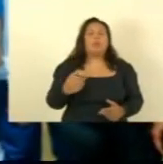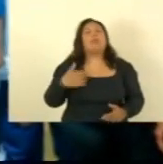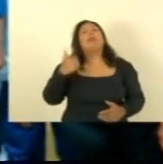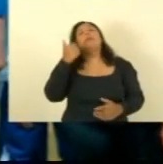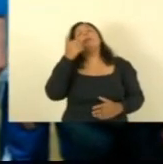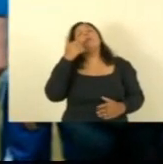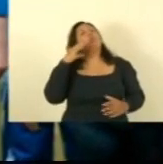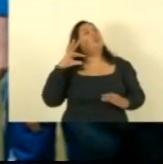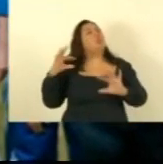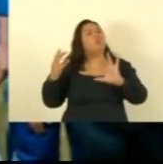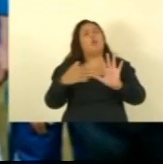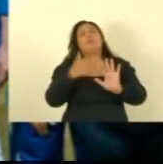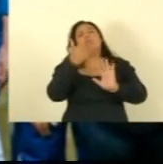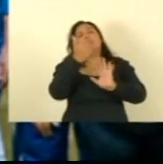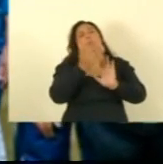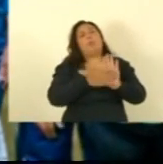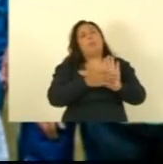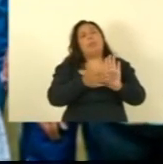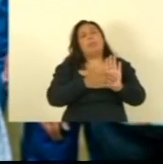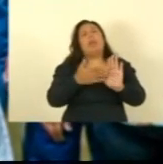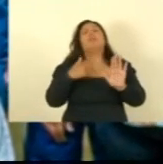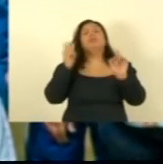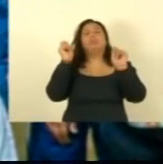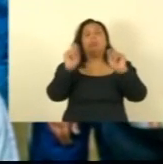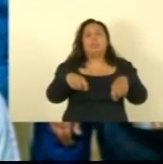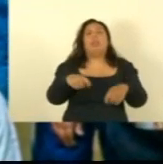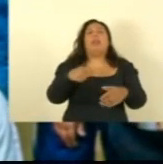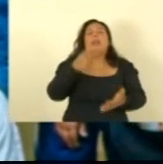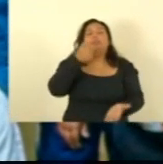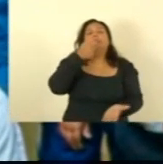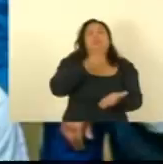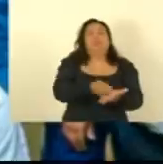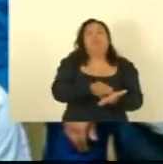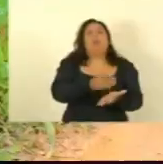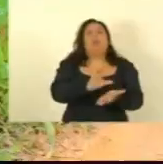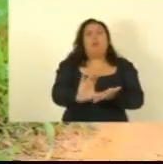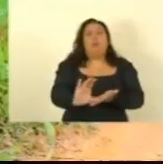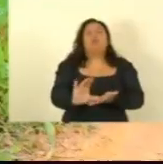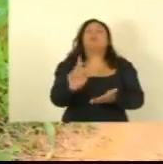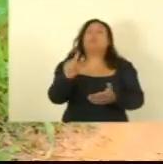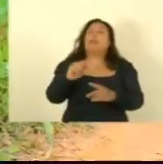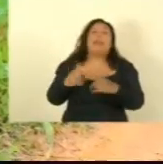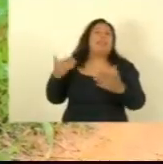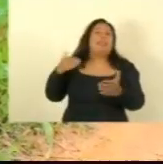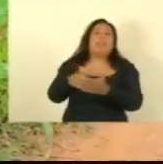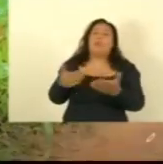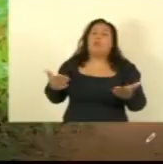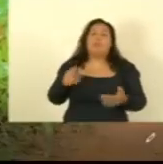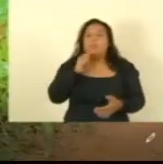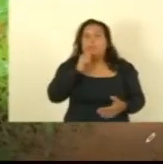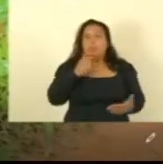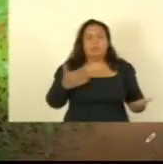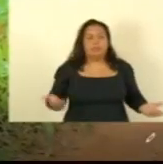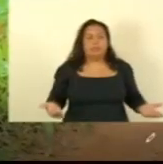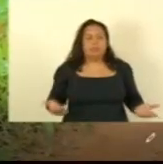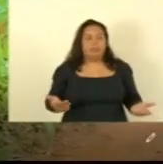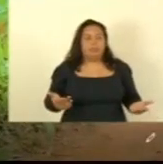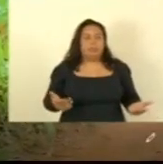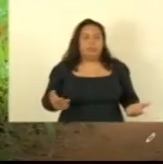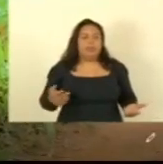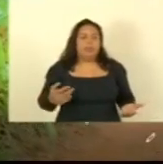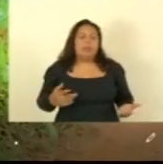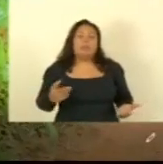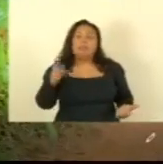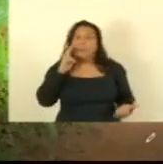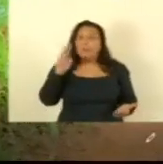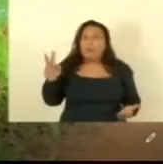de concluir a obra, e até hoje está aí do jeito que está. Para um minutinho, eu estou vendo o Dorgival aí, o vereador